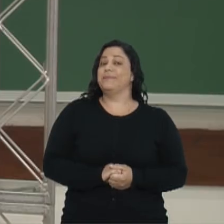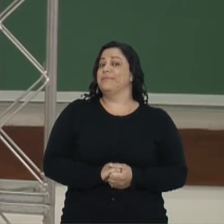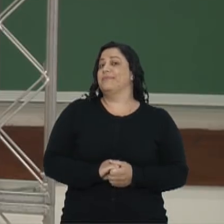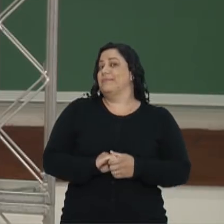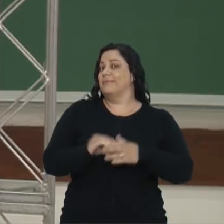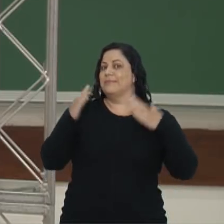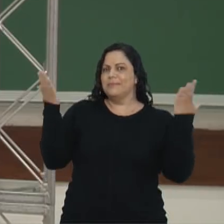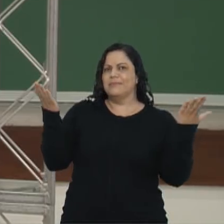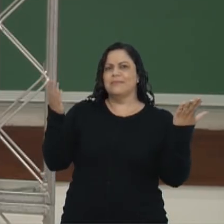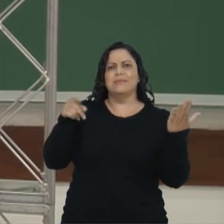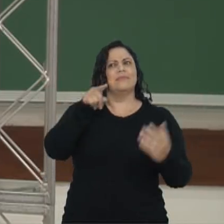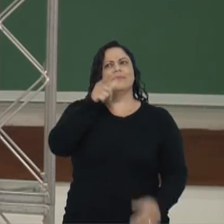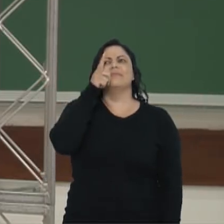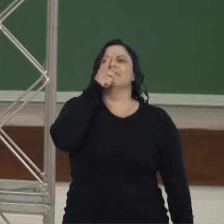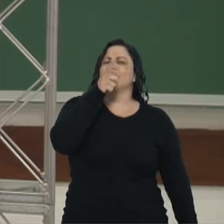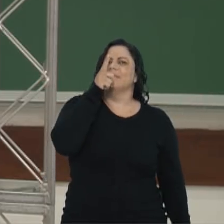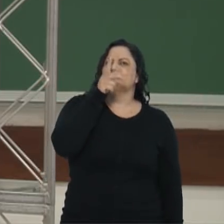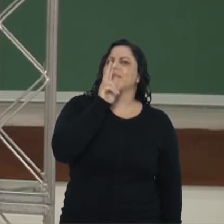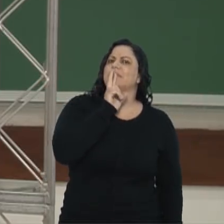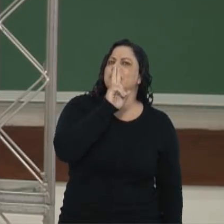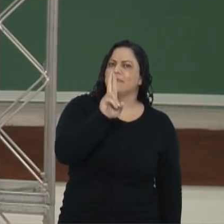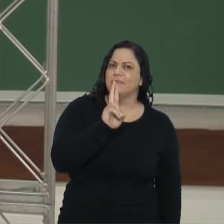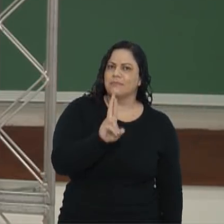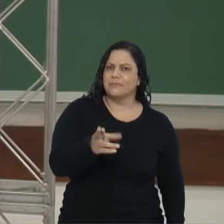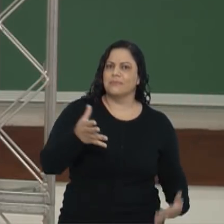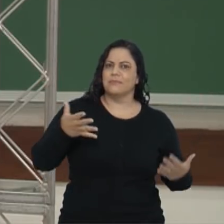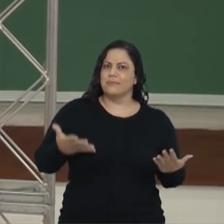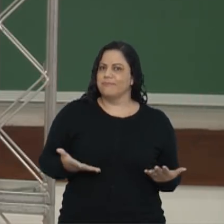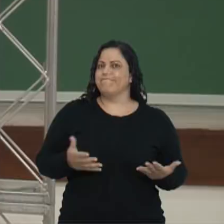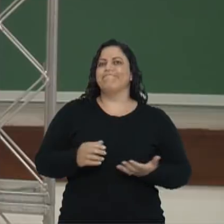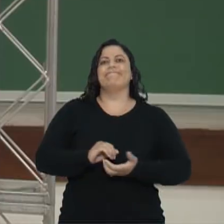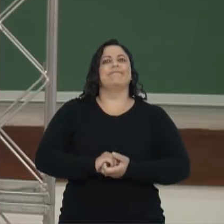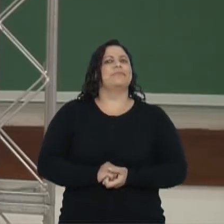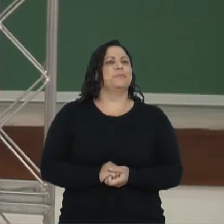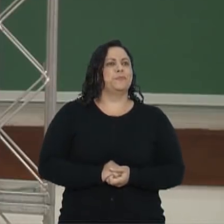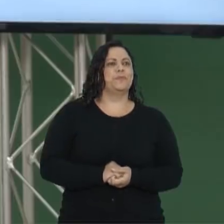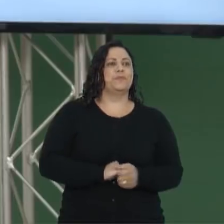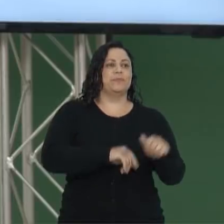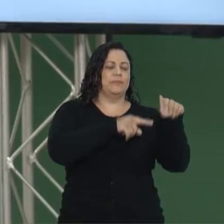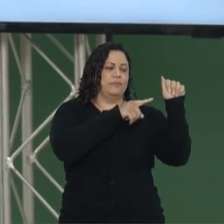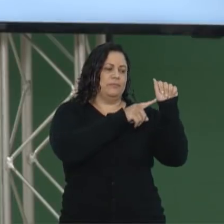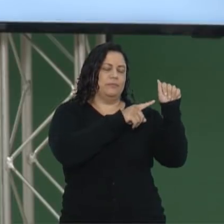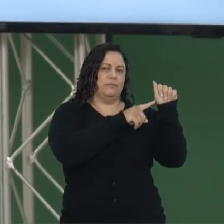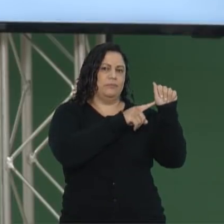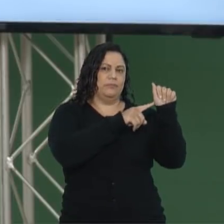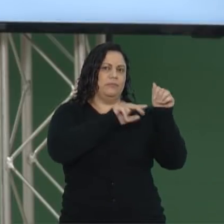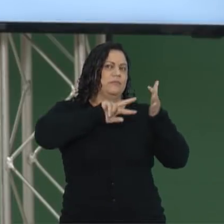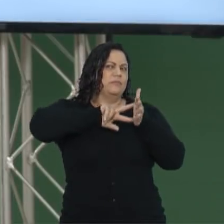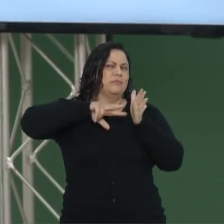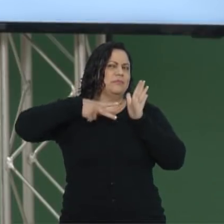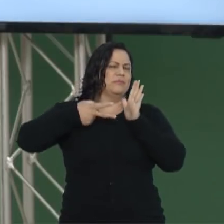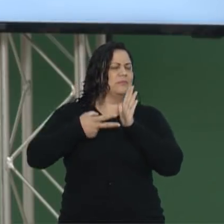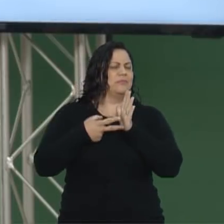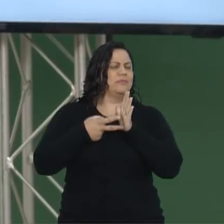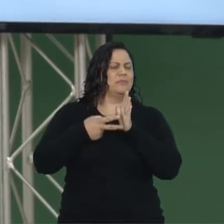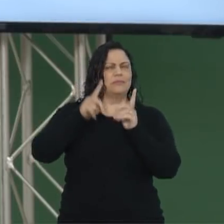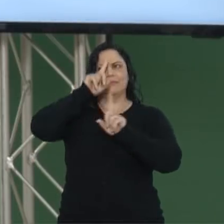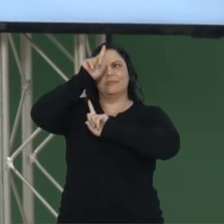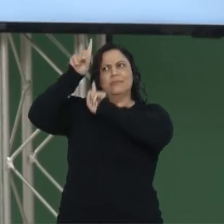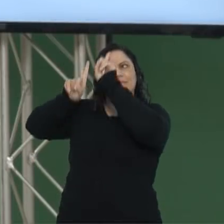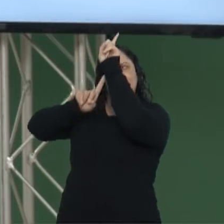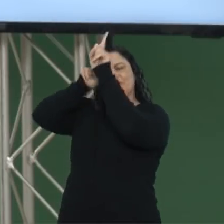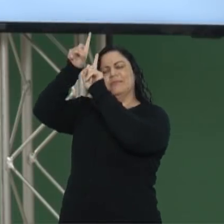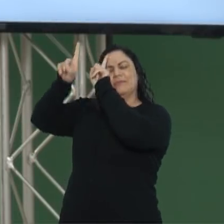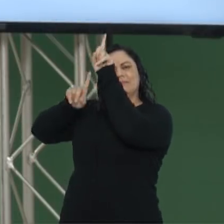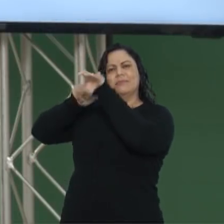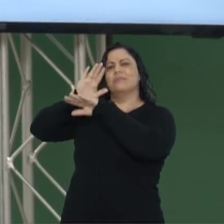Então, você conseguiu responder? Olha só, letra A, o que significa ser criativo para você? Isso é